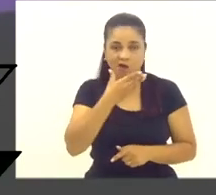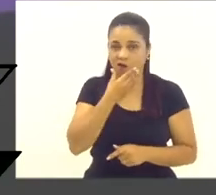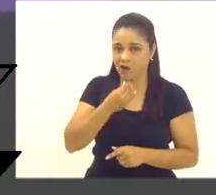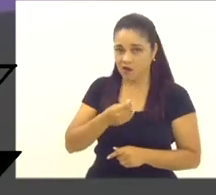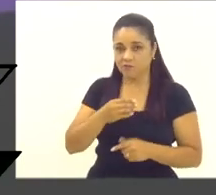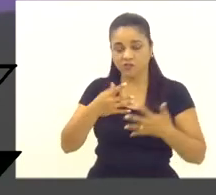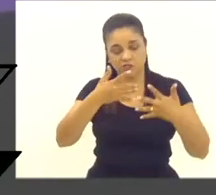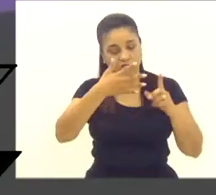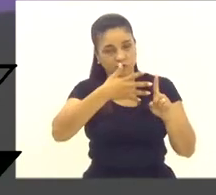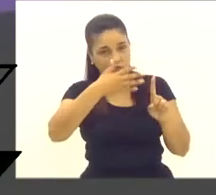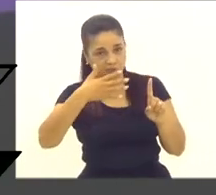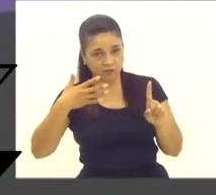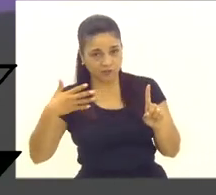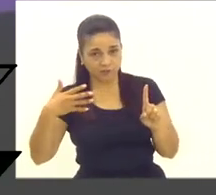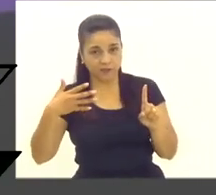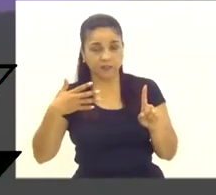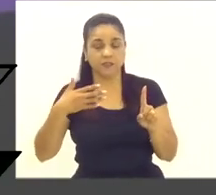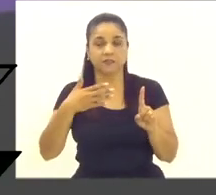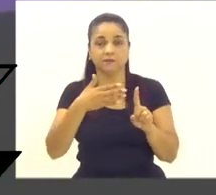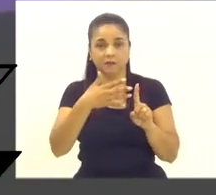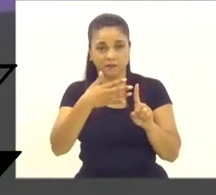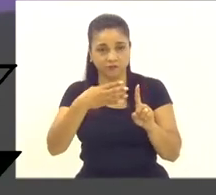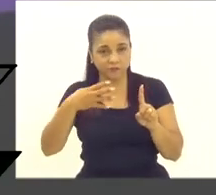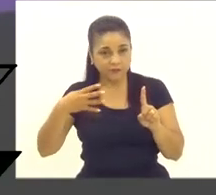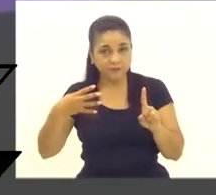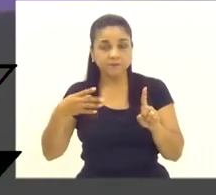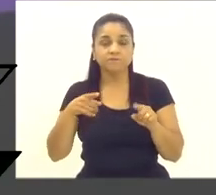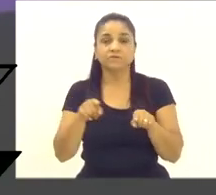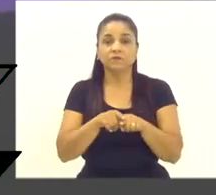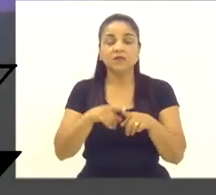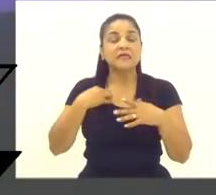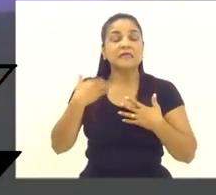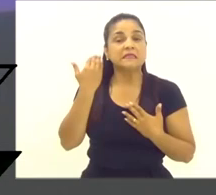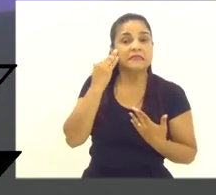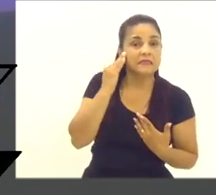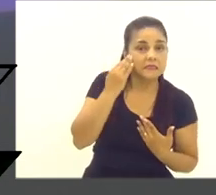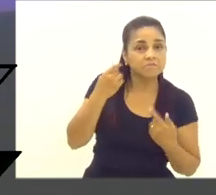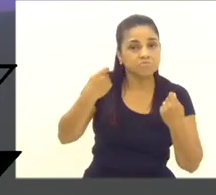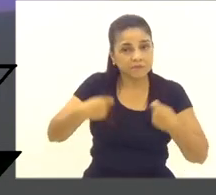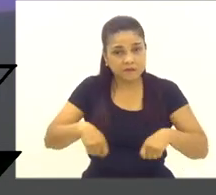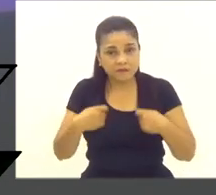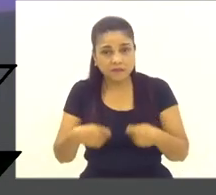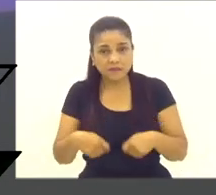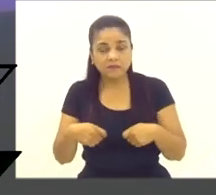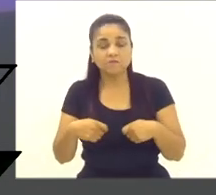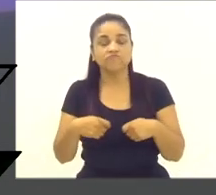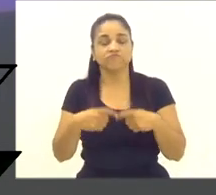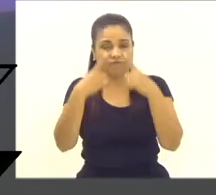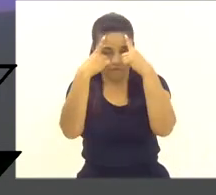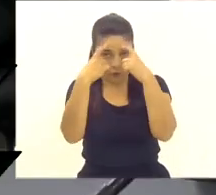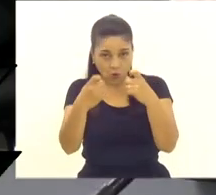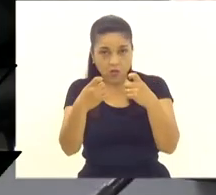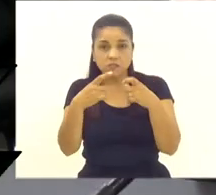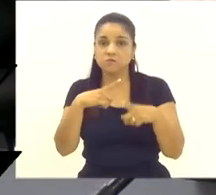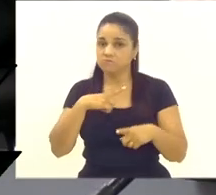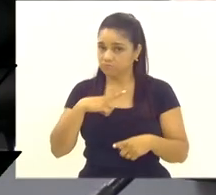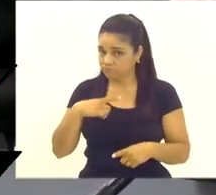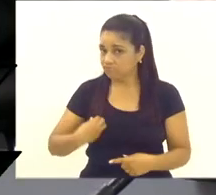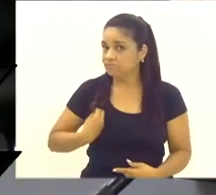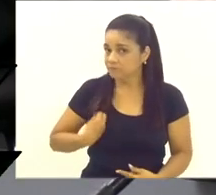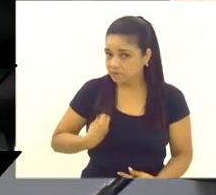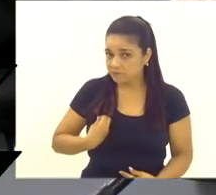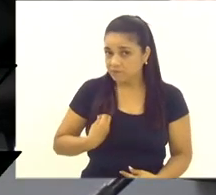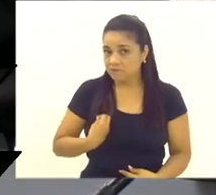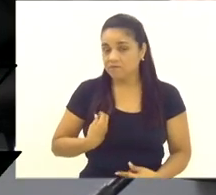é que ia mais e é importante que a gente entenda que essa violência ela existe também né Eu acho